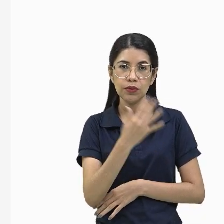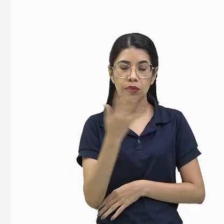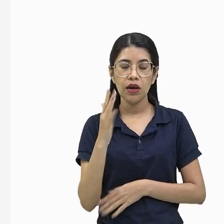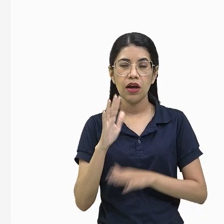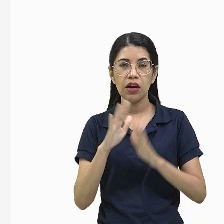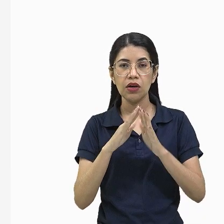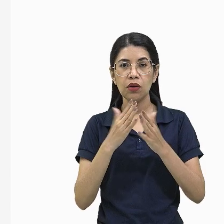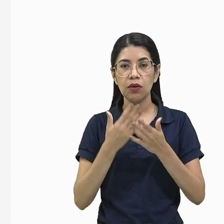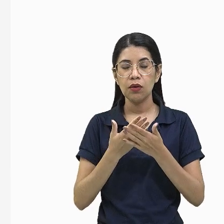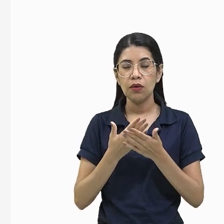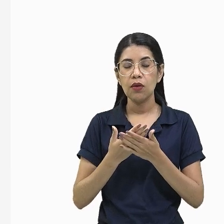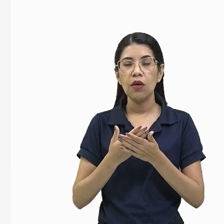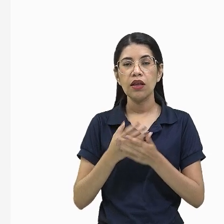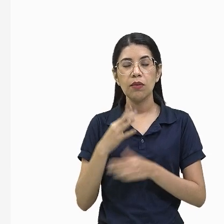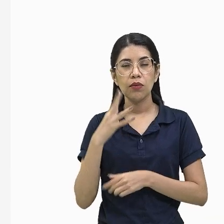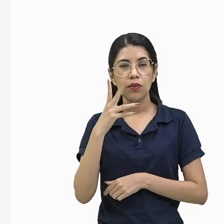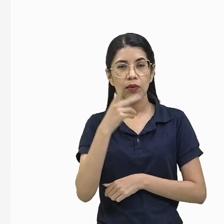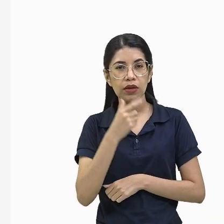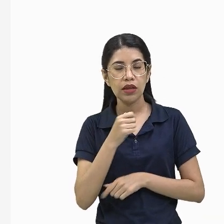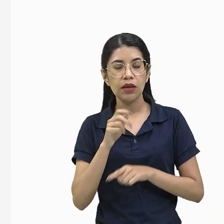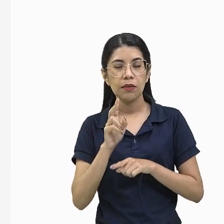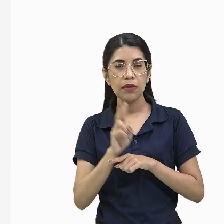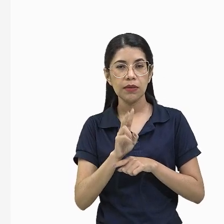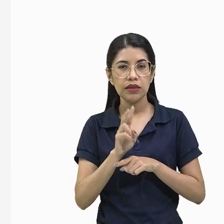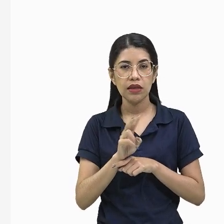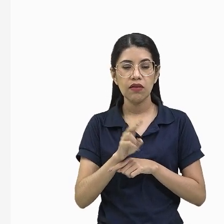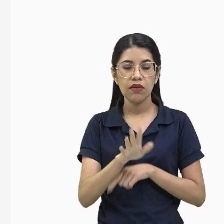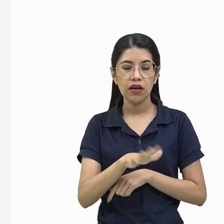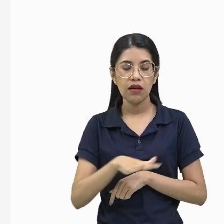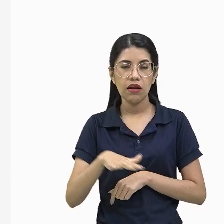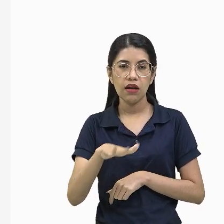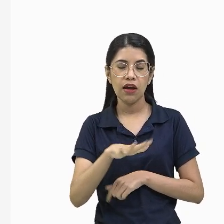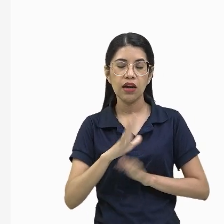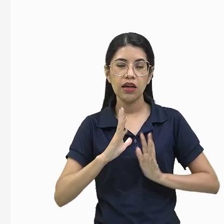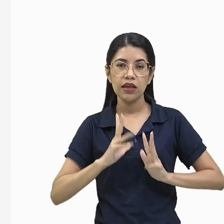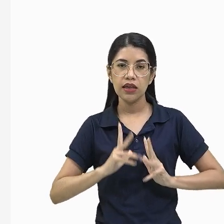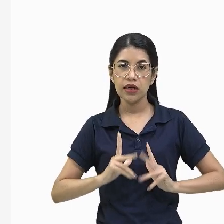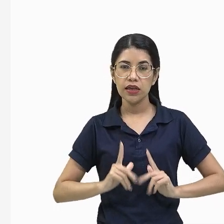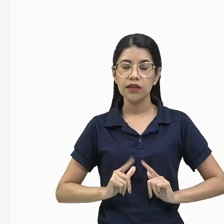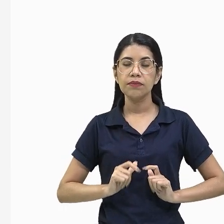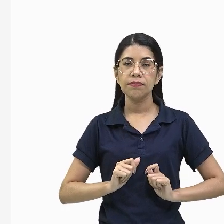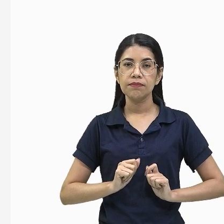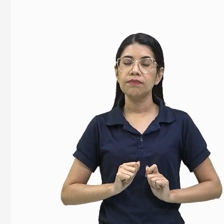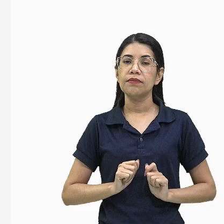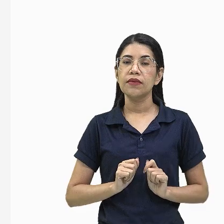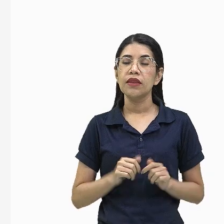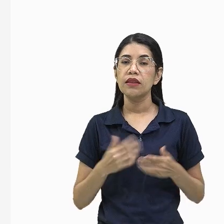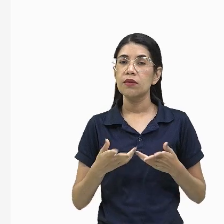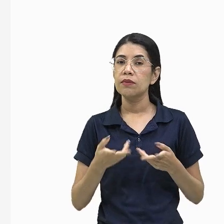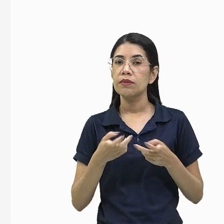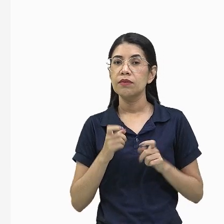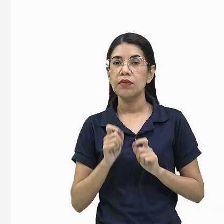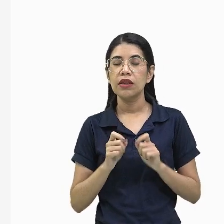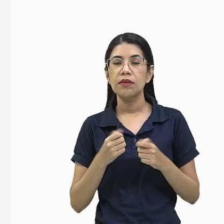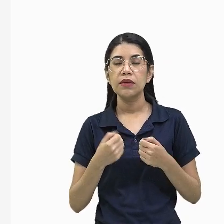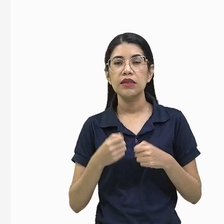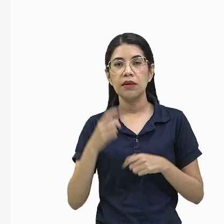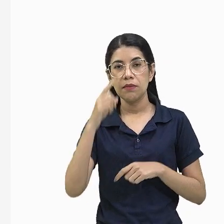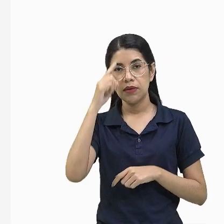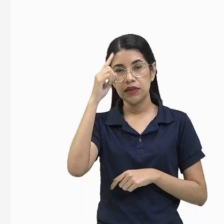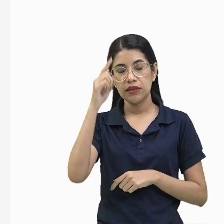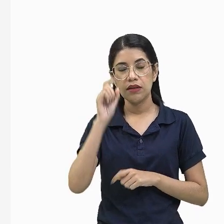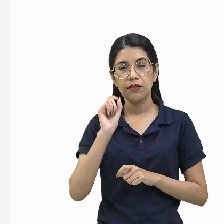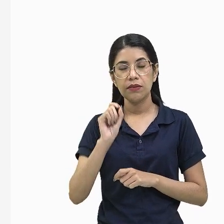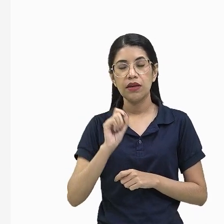mais bonita com a sua ajuda, né, para preservar os espaços da escola limpo. Então, perceba que você tem que pensar em informações importantes